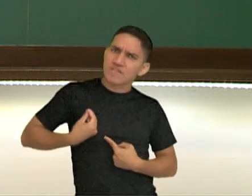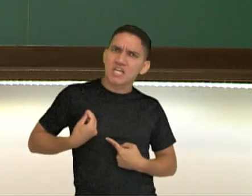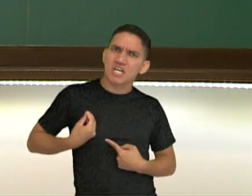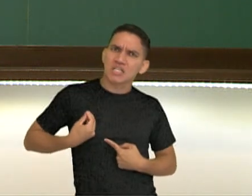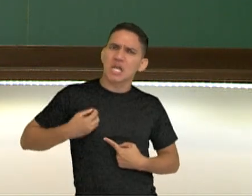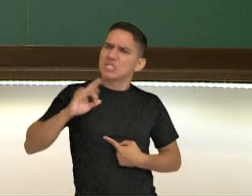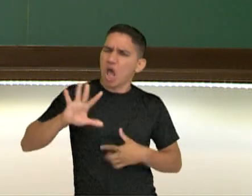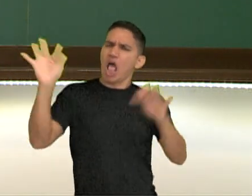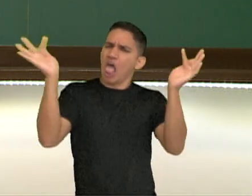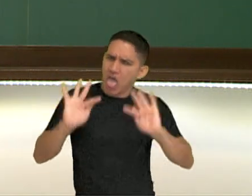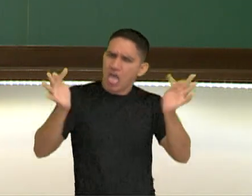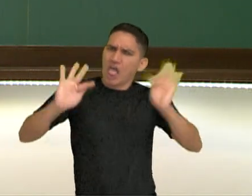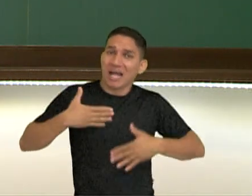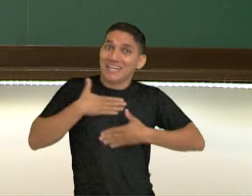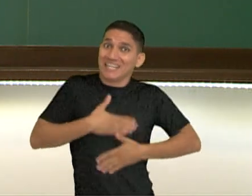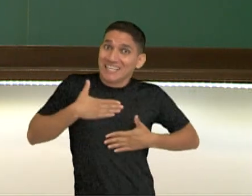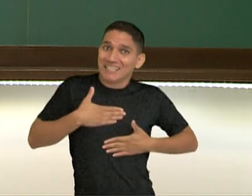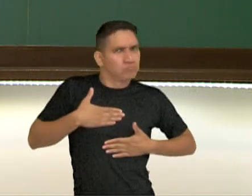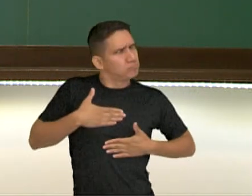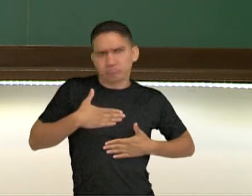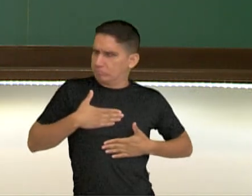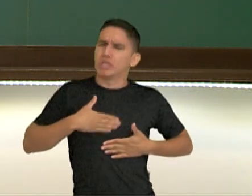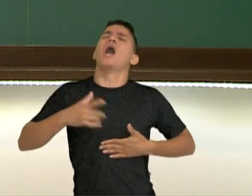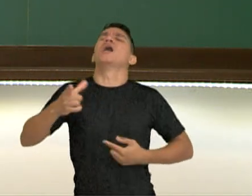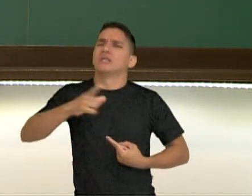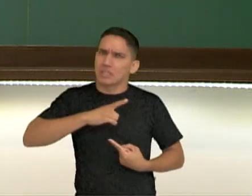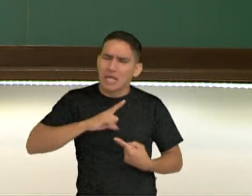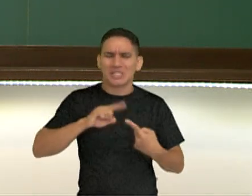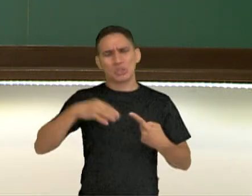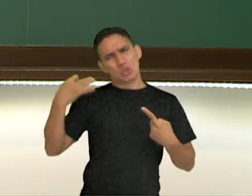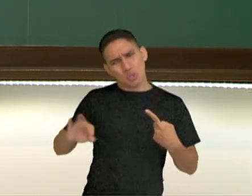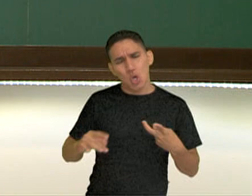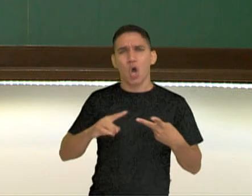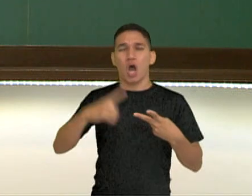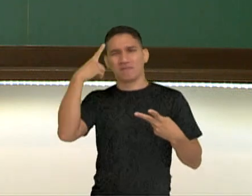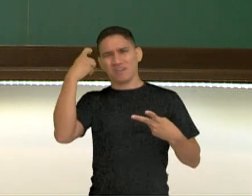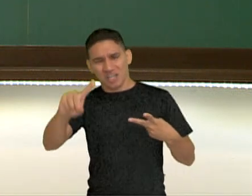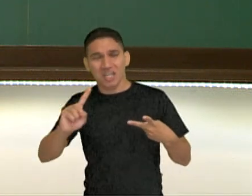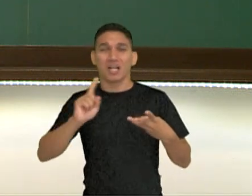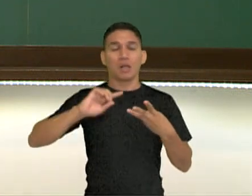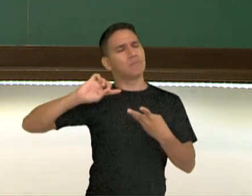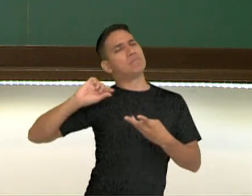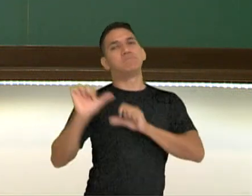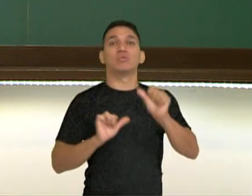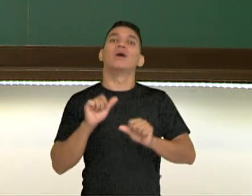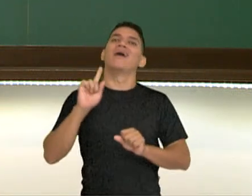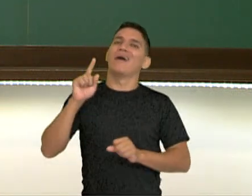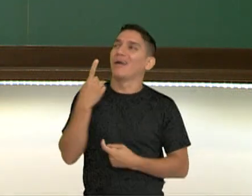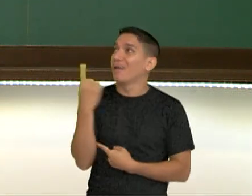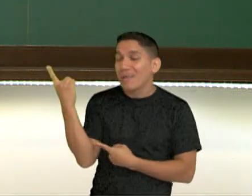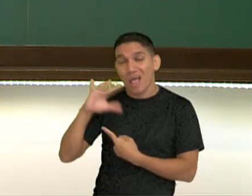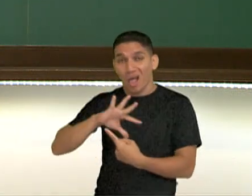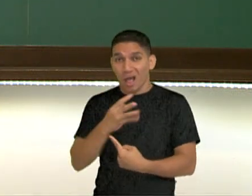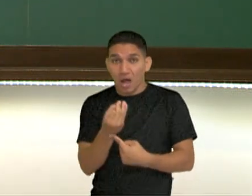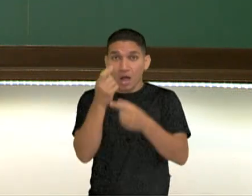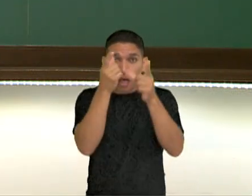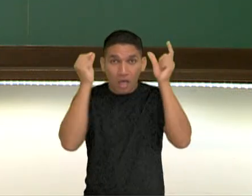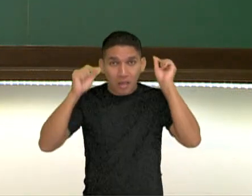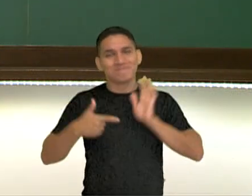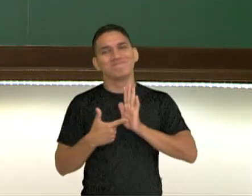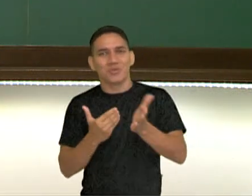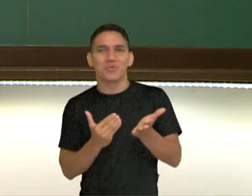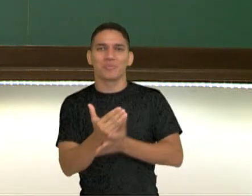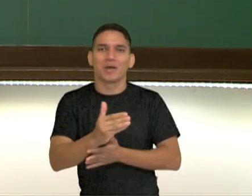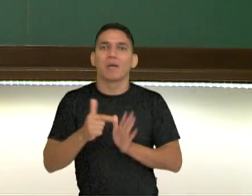dor, também tem pessimismo, também tem violência. Então, essa é uma inovação que a arte helênica traz. E isso mostra